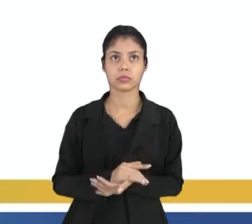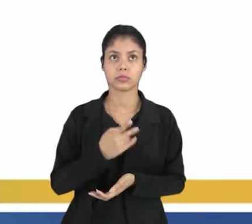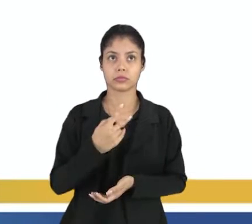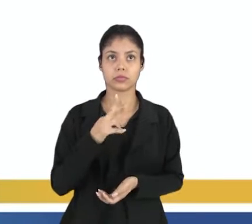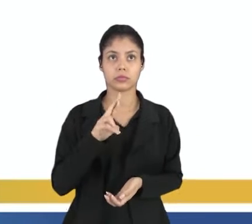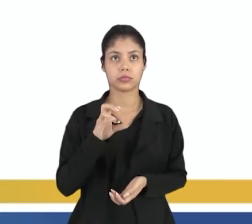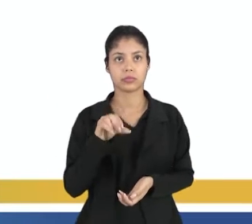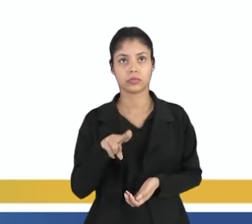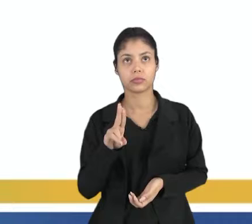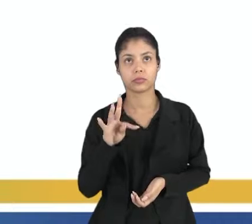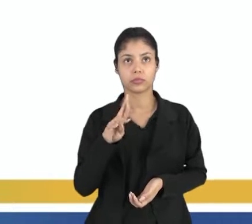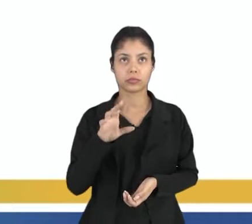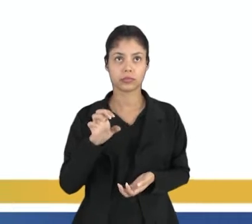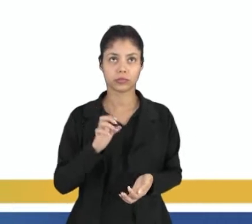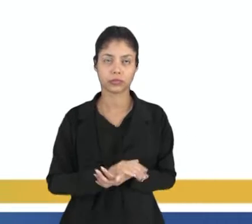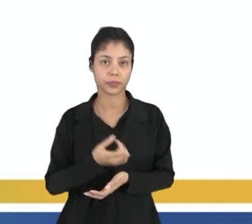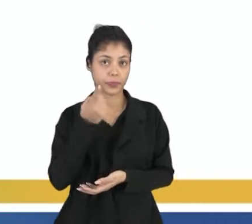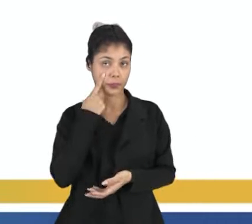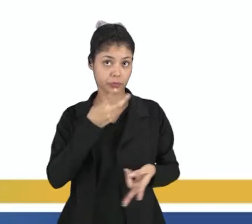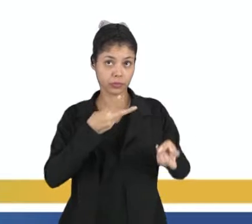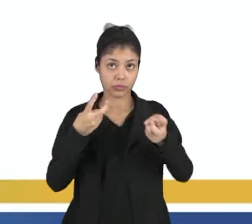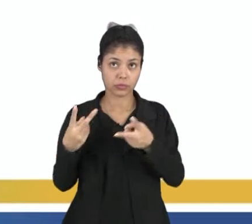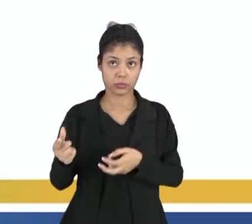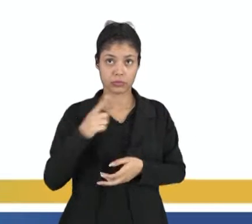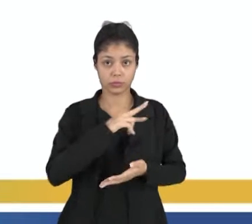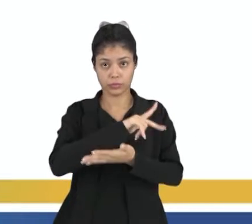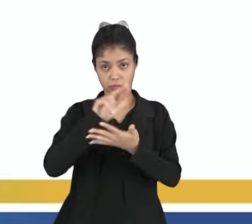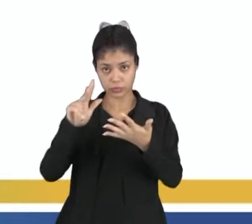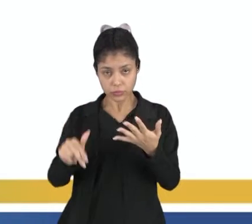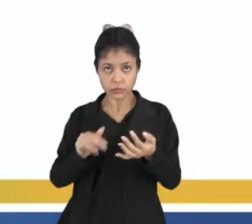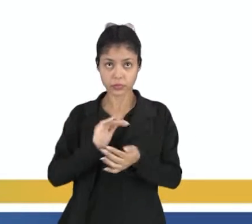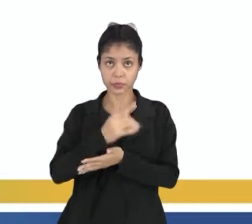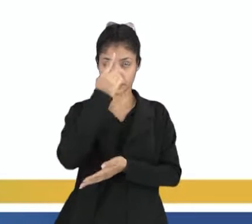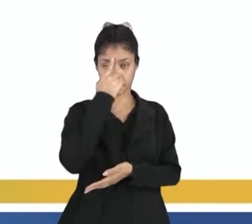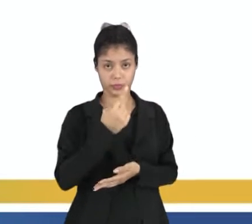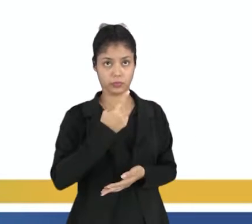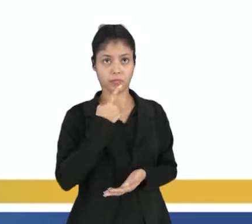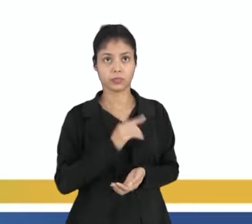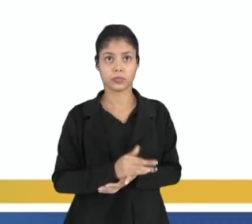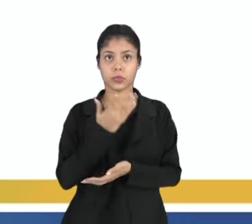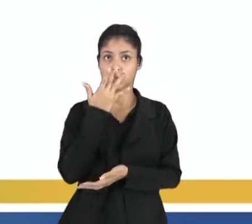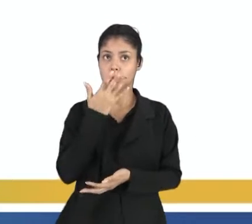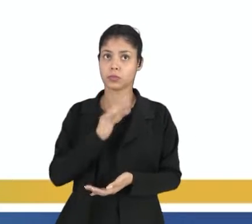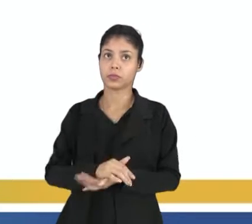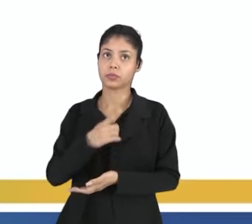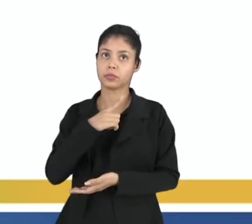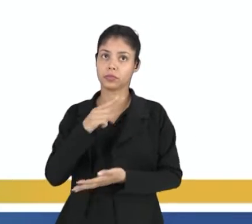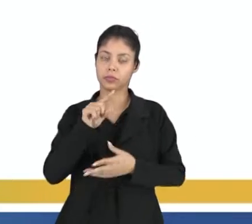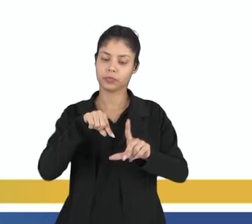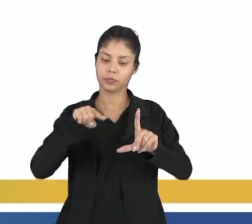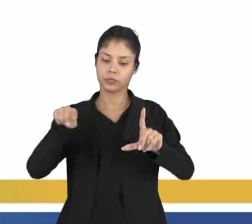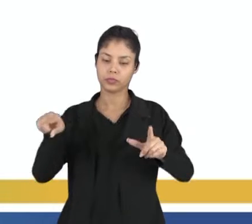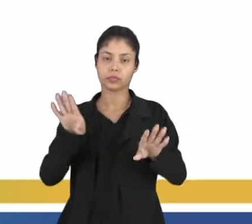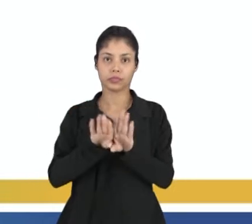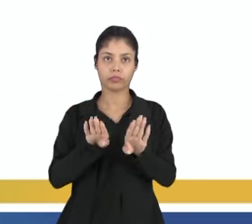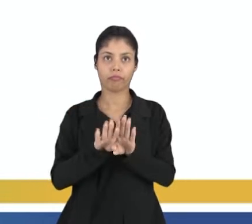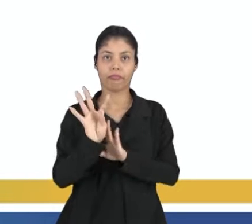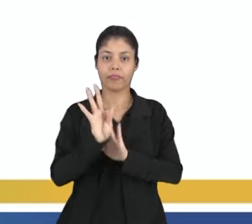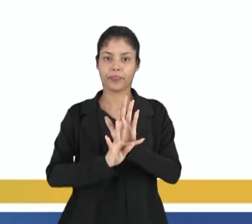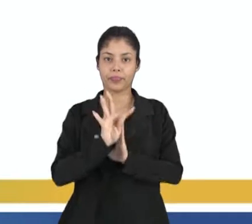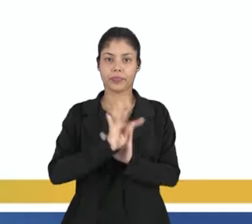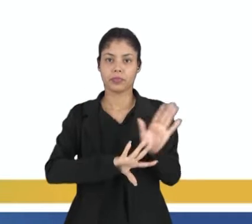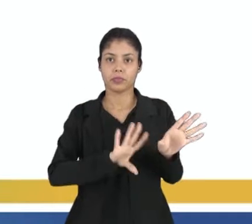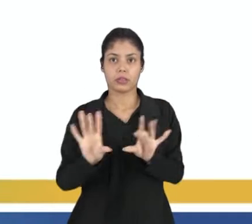Pronatec Cultura. Observe que tem várias imagens, é bem colorido, tem os gráficos, mas também tem os